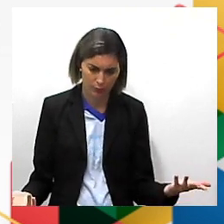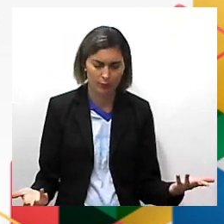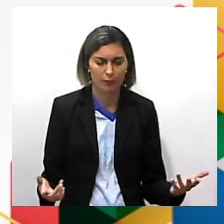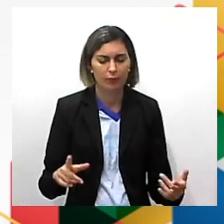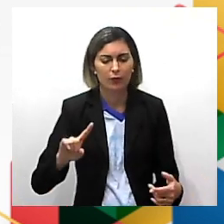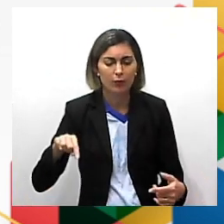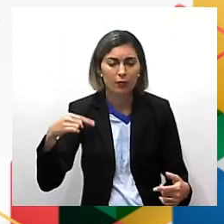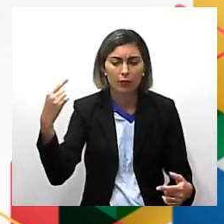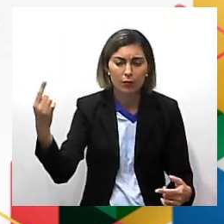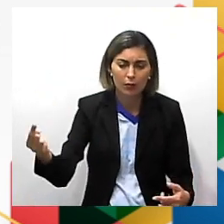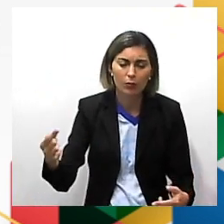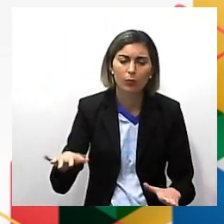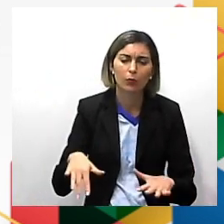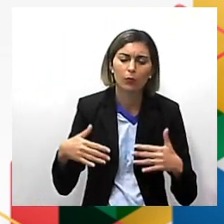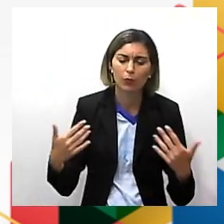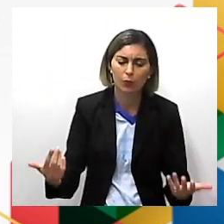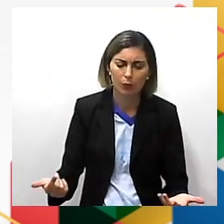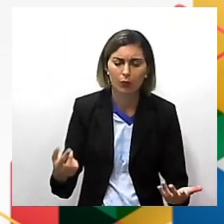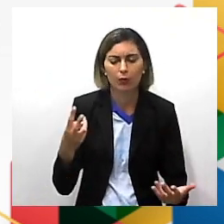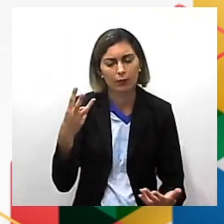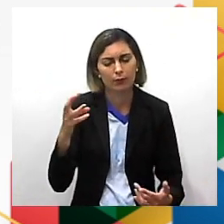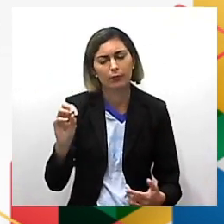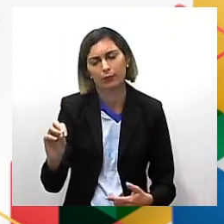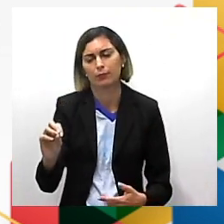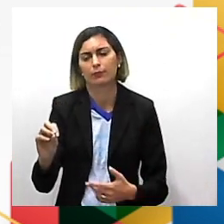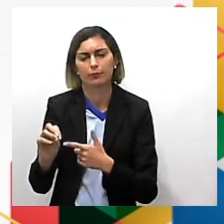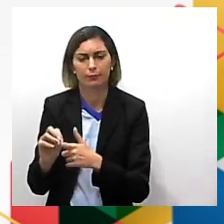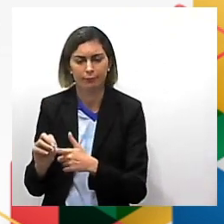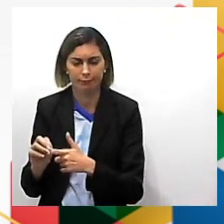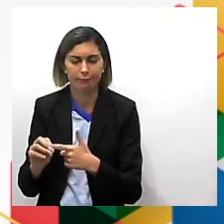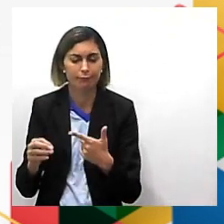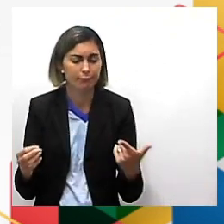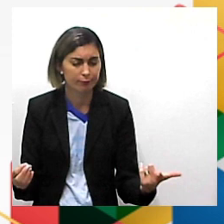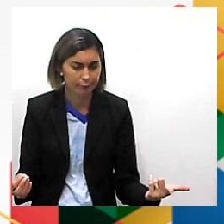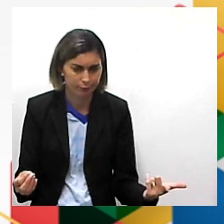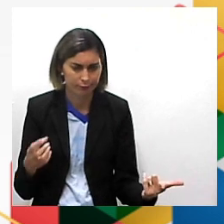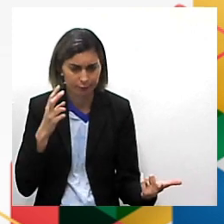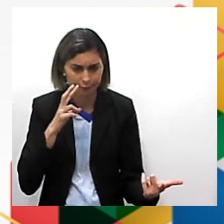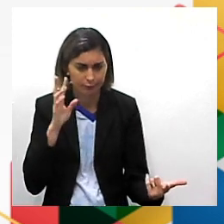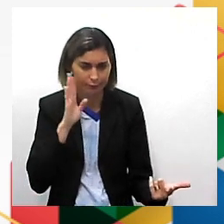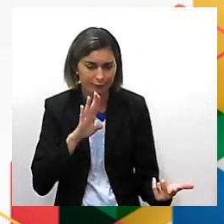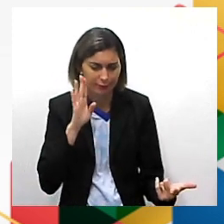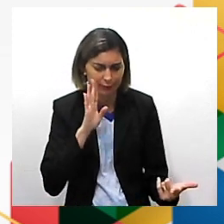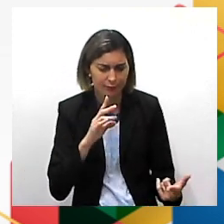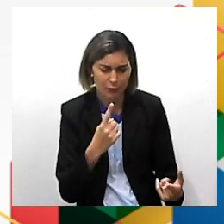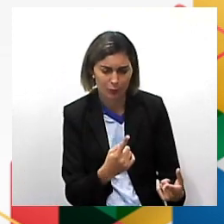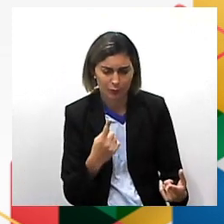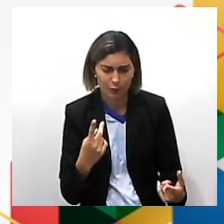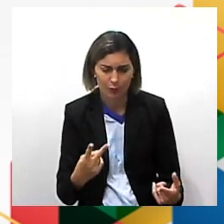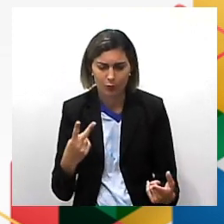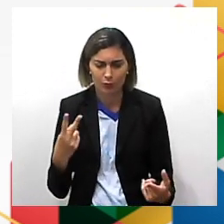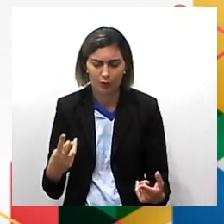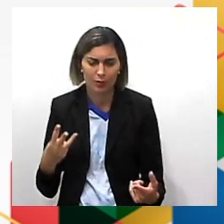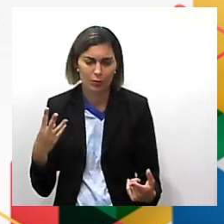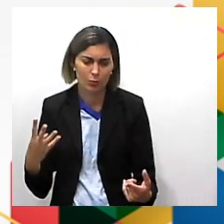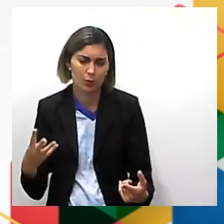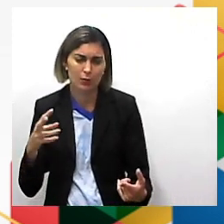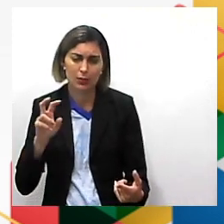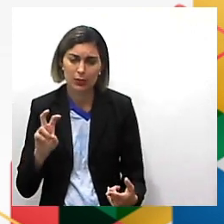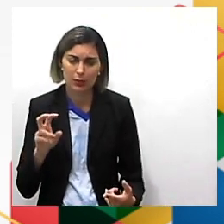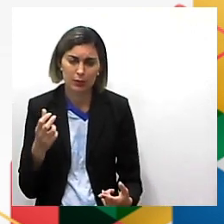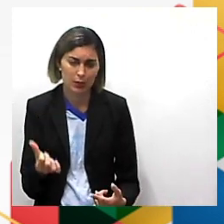25. E no outro dia, ele pintou quanto? Ele pintou 30. Olha que legal, galera. 1, 2, 3, 4,